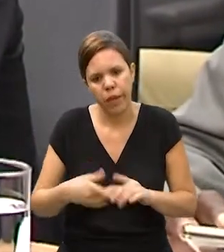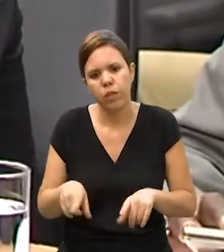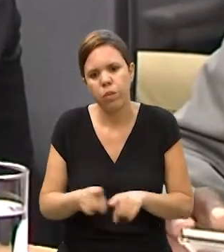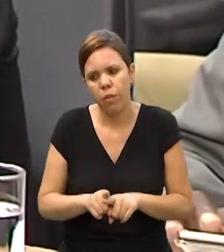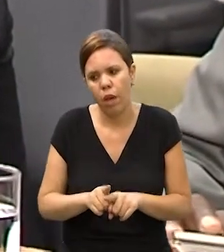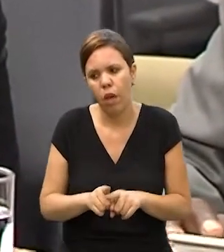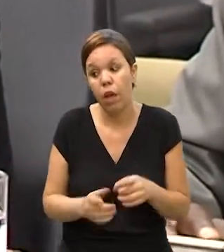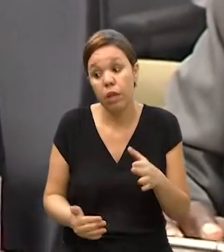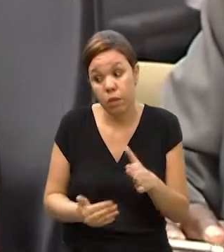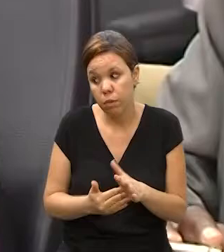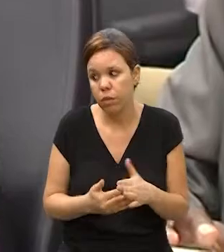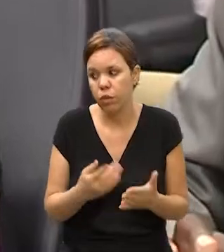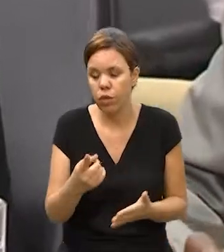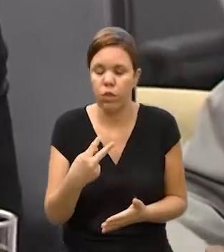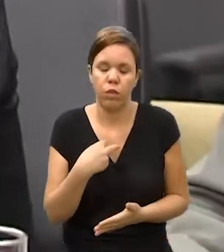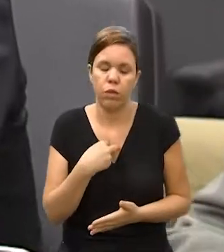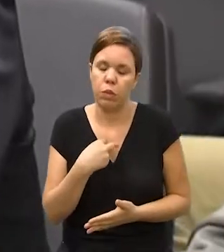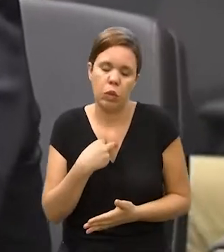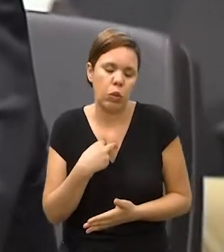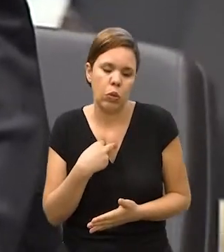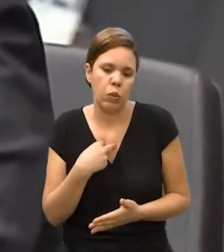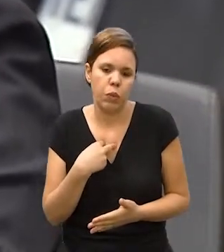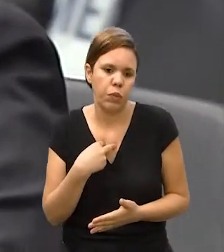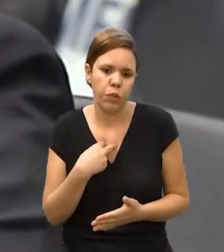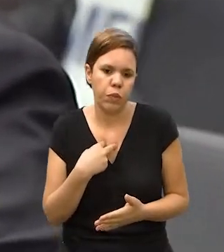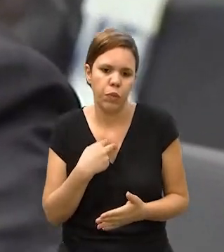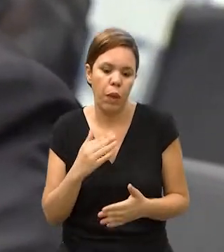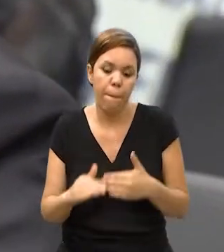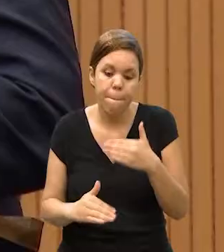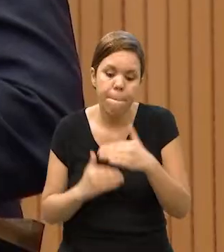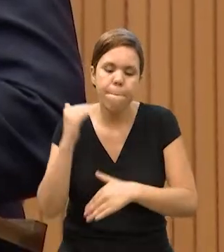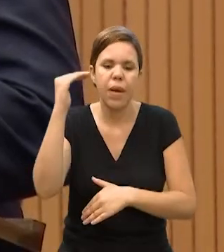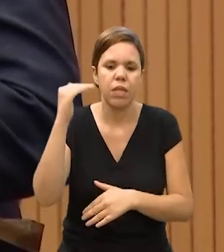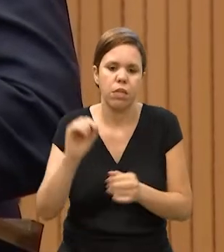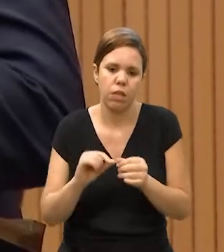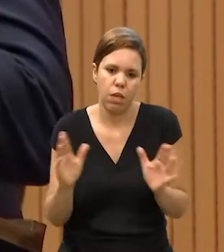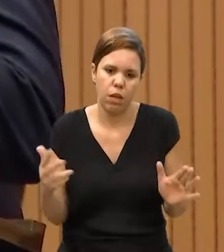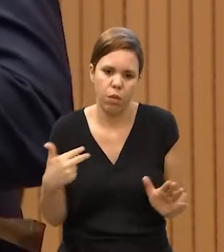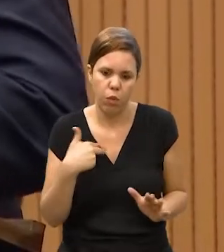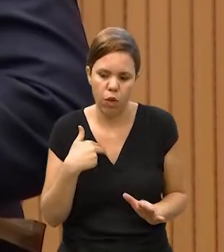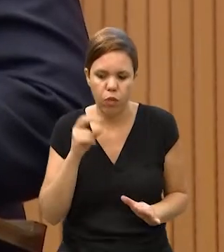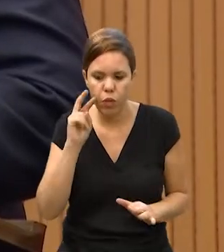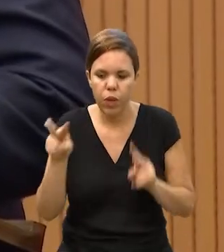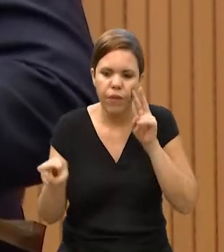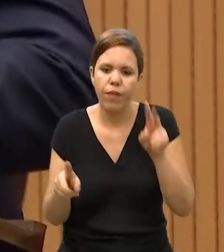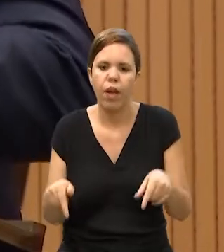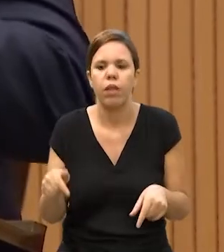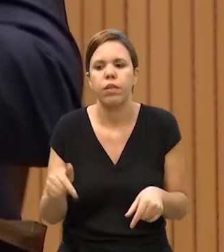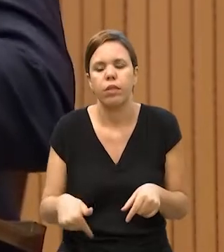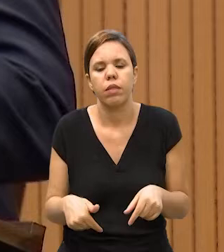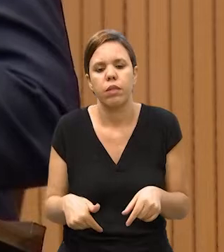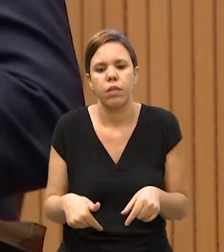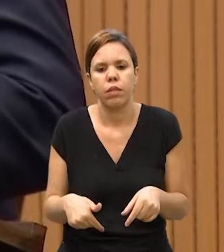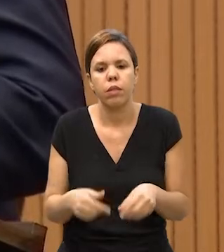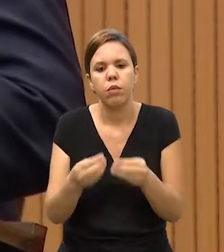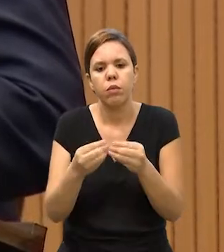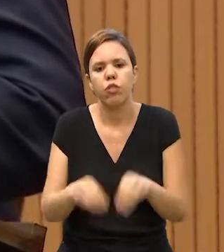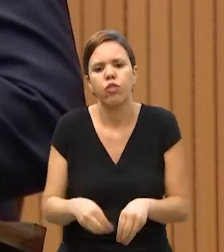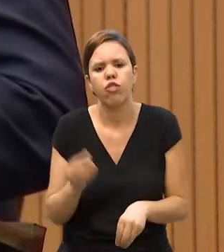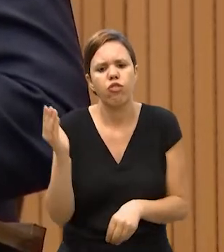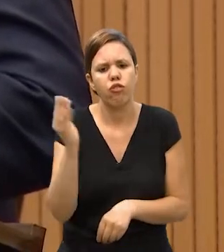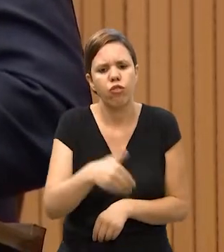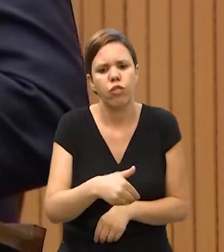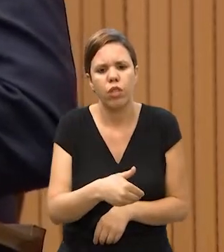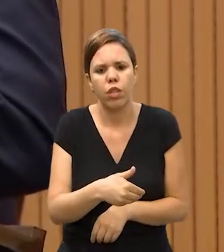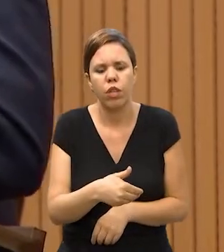determinado ponto, né? Você não pode passar desse ponto. E muitas vezes o que a gente vê aqui é a interferência direta